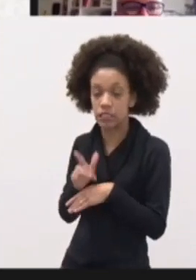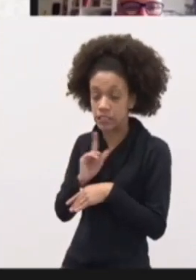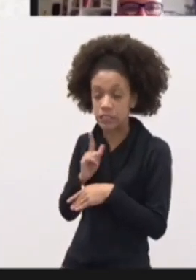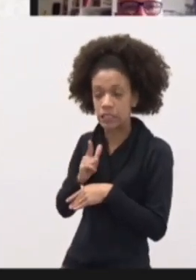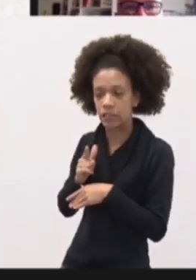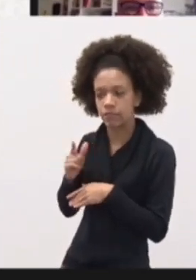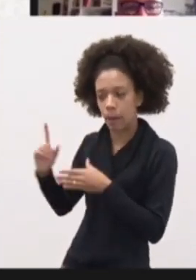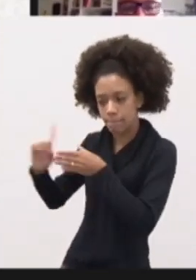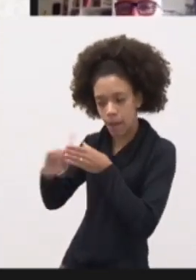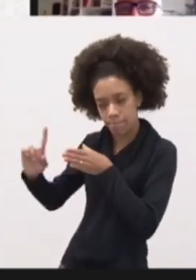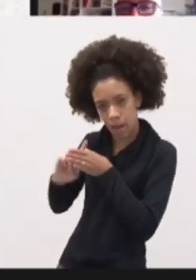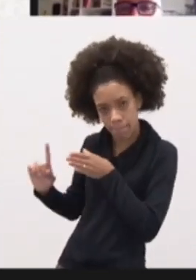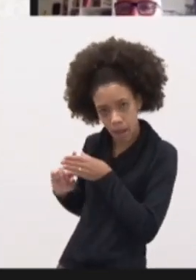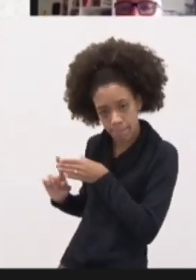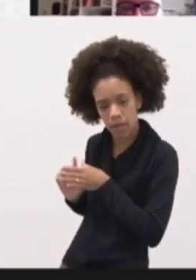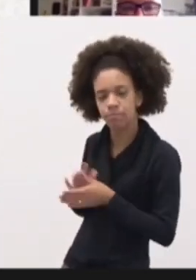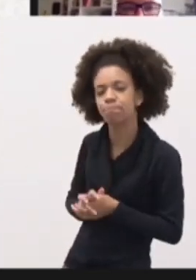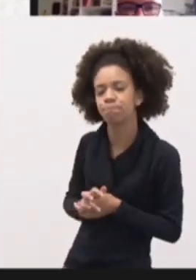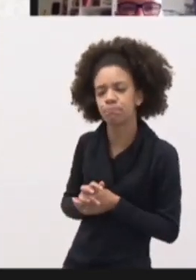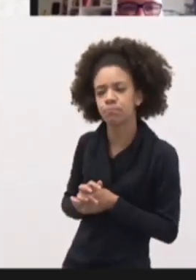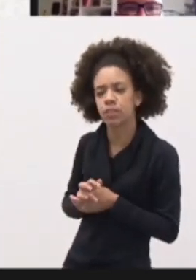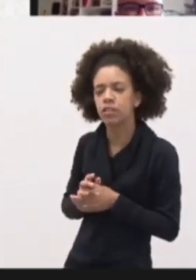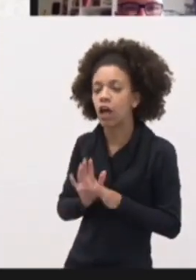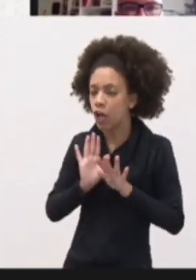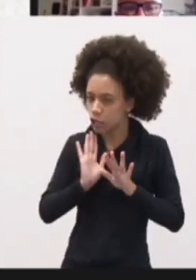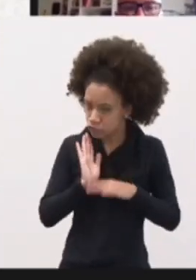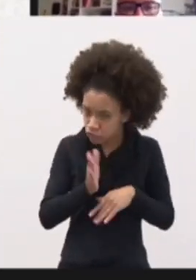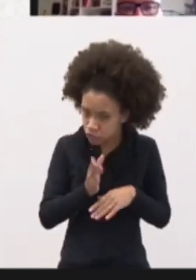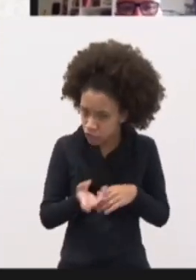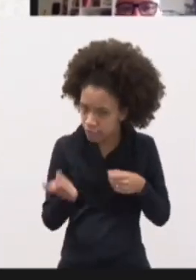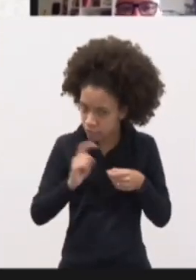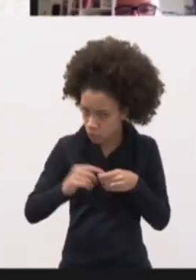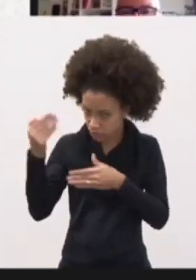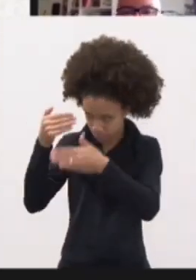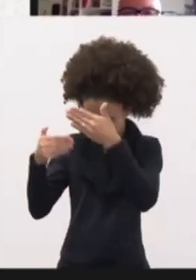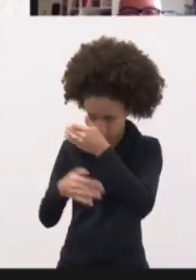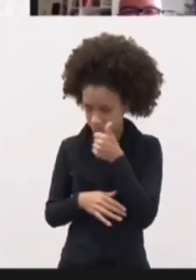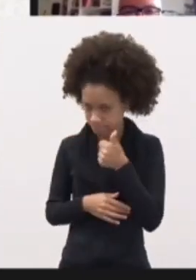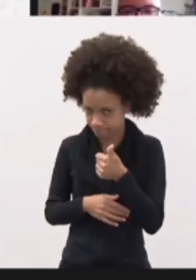interações. Deixa eu conferir aqui, a gente já volta para essa tela, gente.